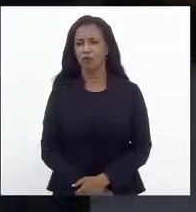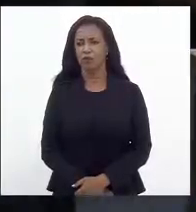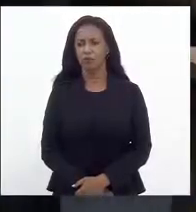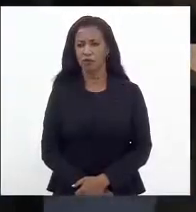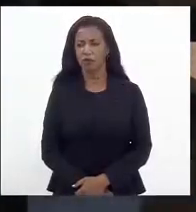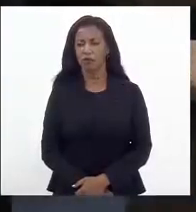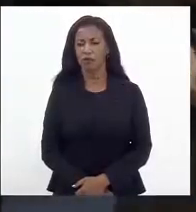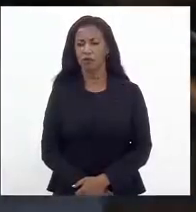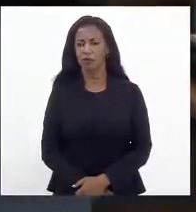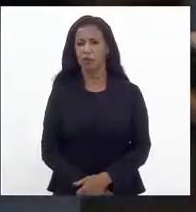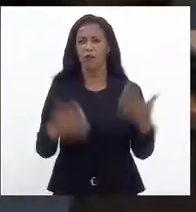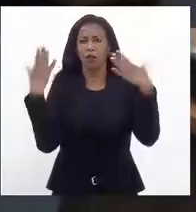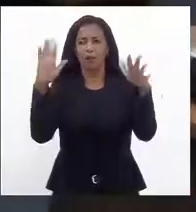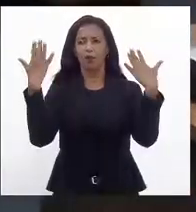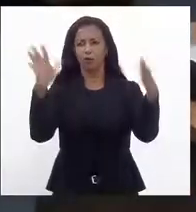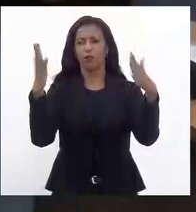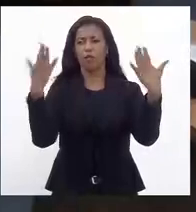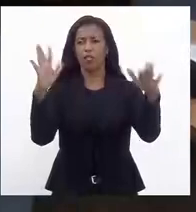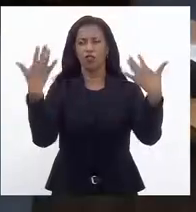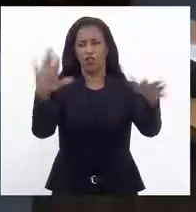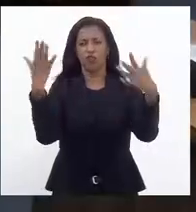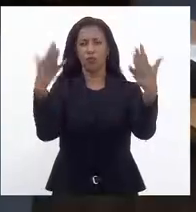E aí